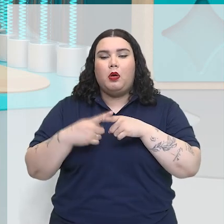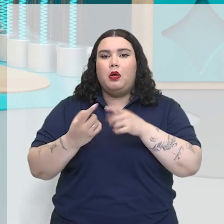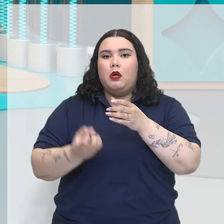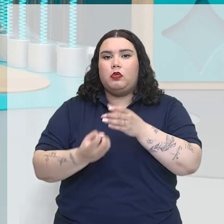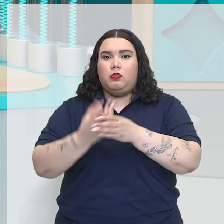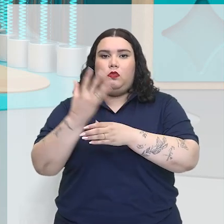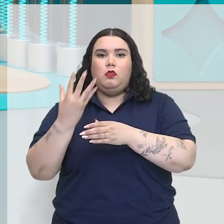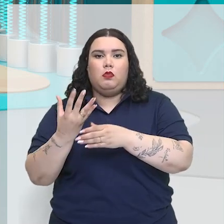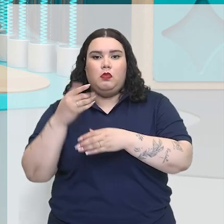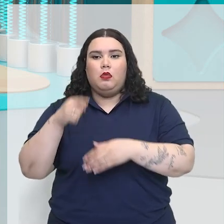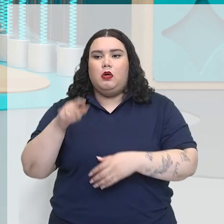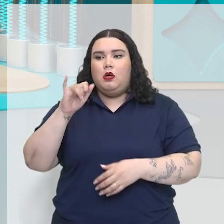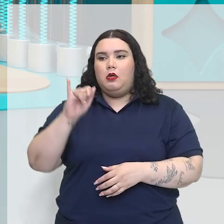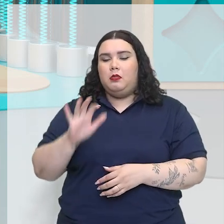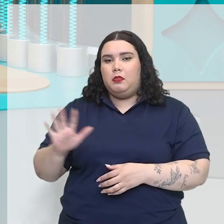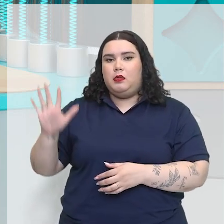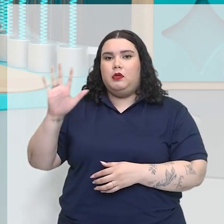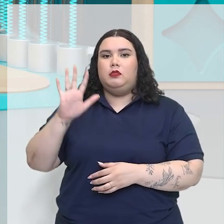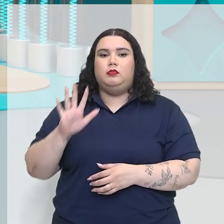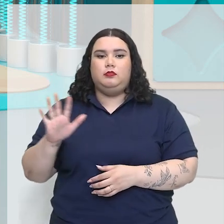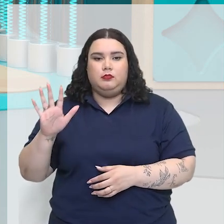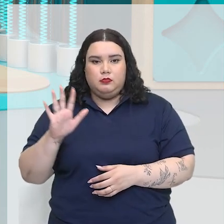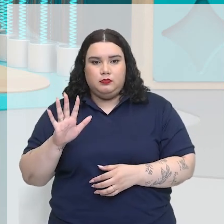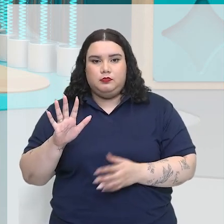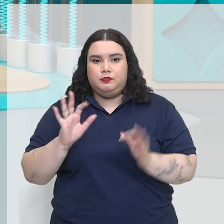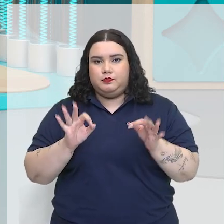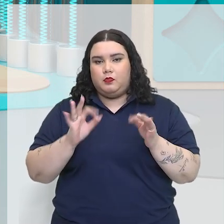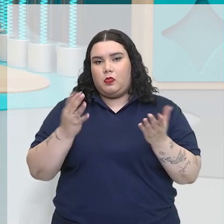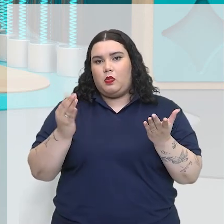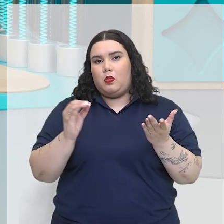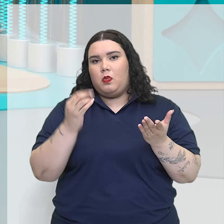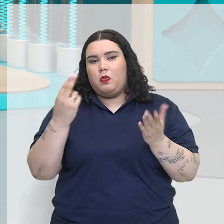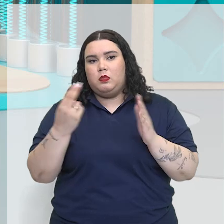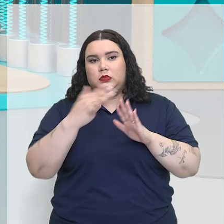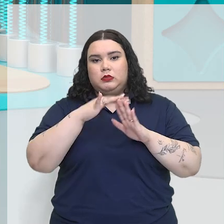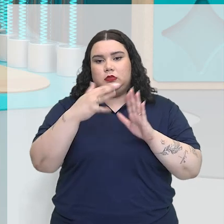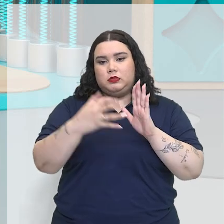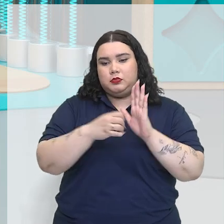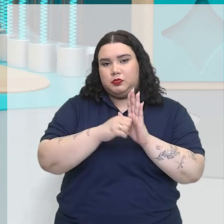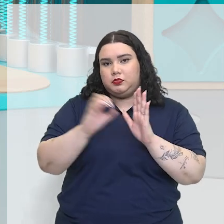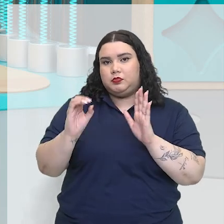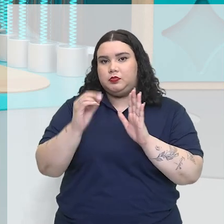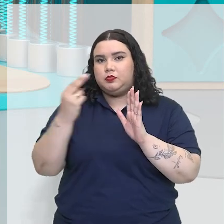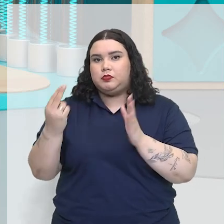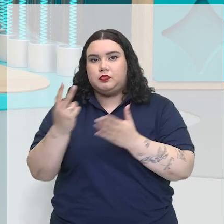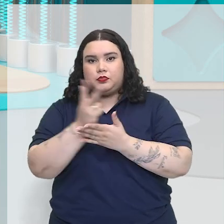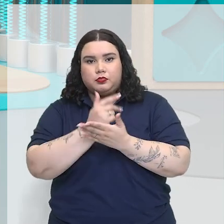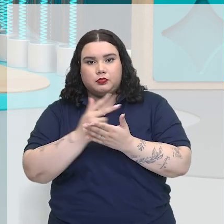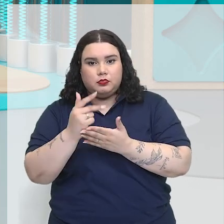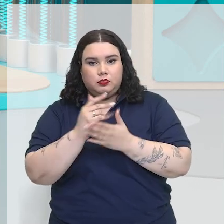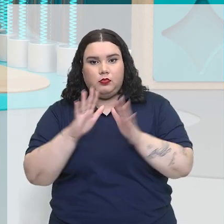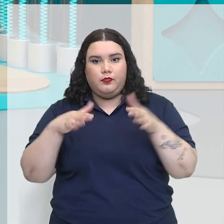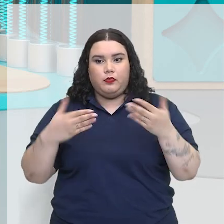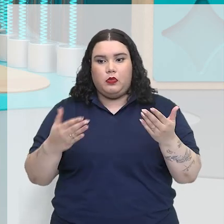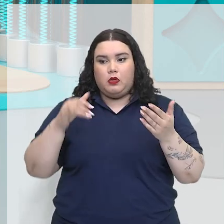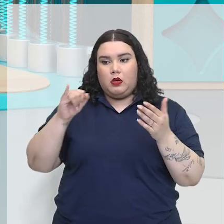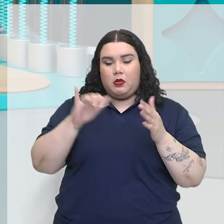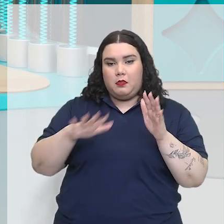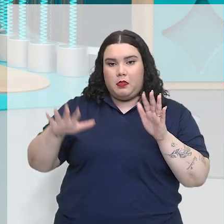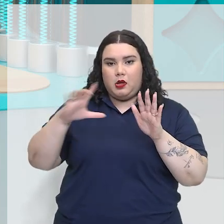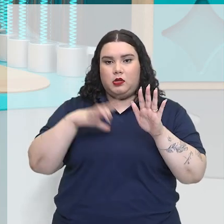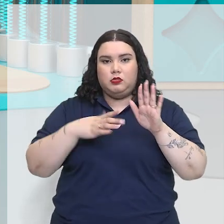criado uma obra de arte, ou um símbolo, ou um desenho. Então, por trás da imagem existe um